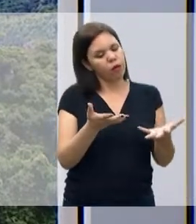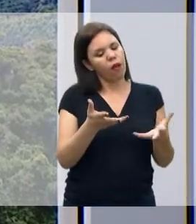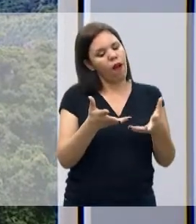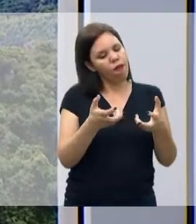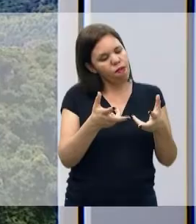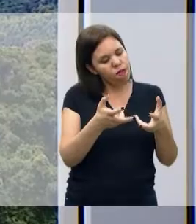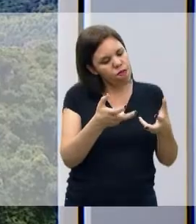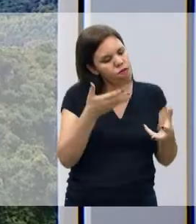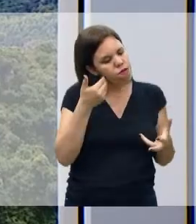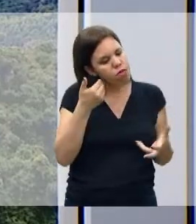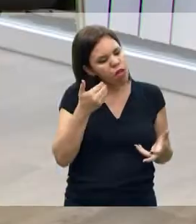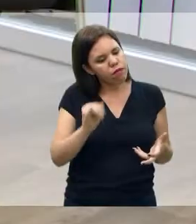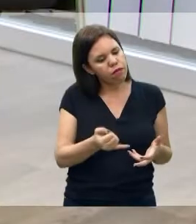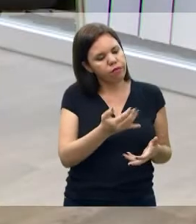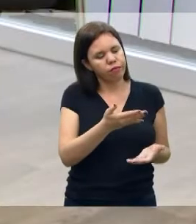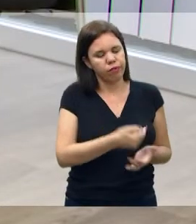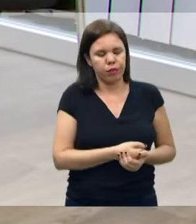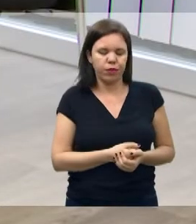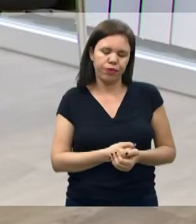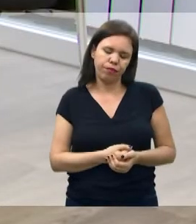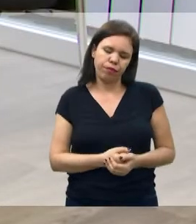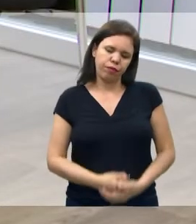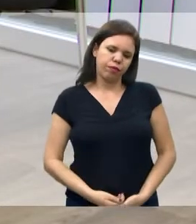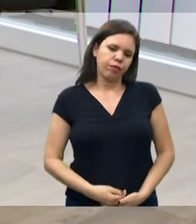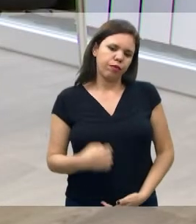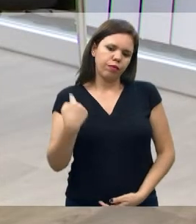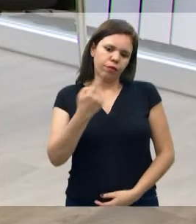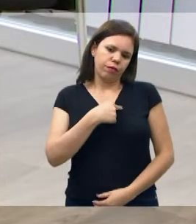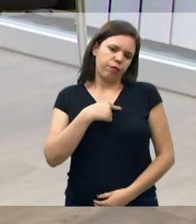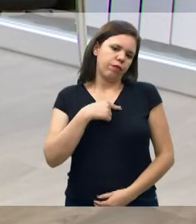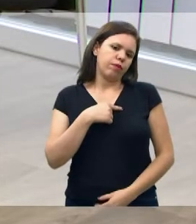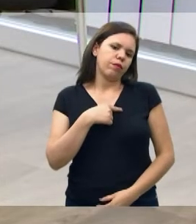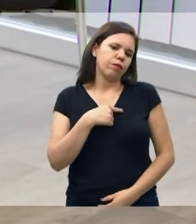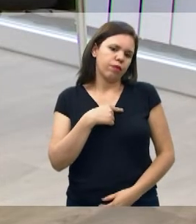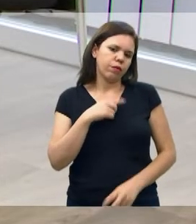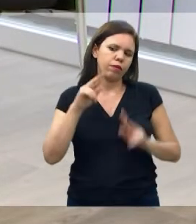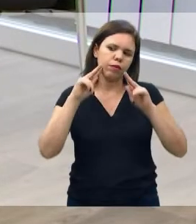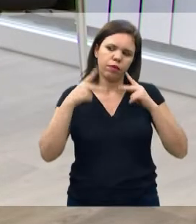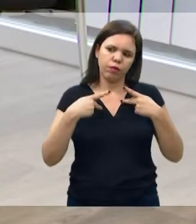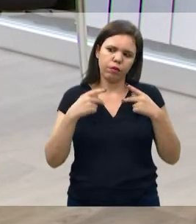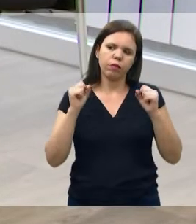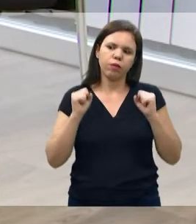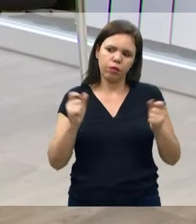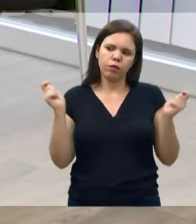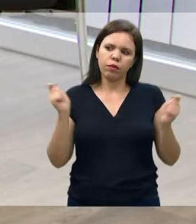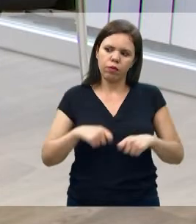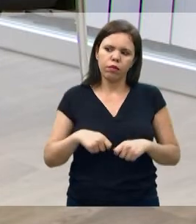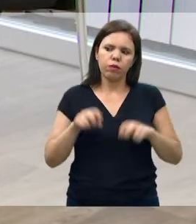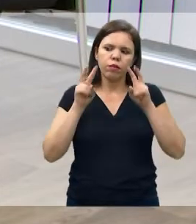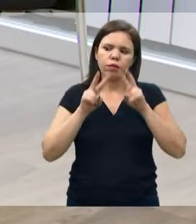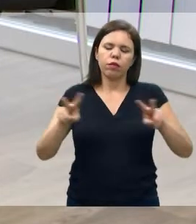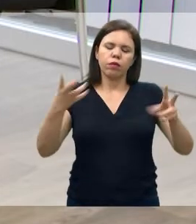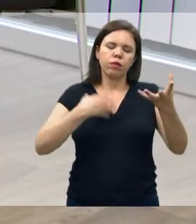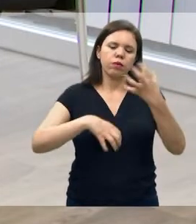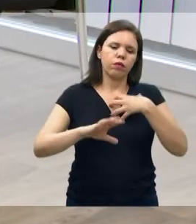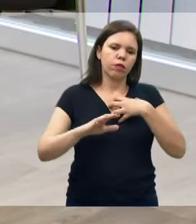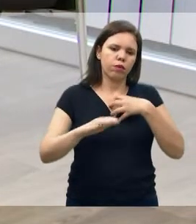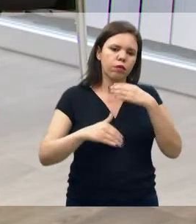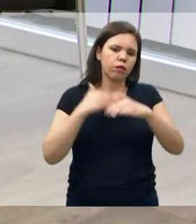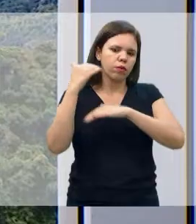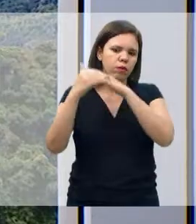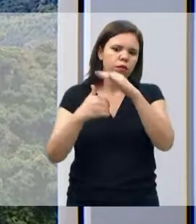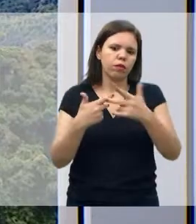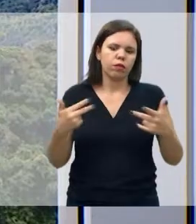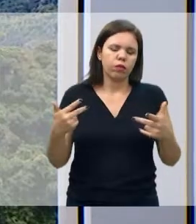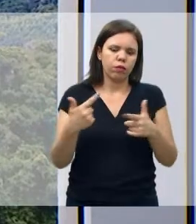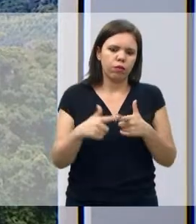questão financeira, né? Então, que a gente, né, ser humano, a gente seja capaz de olhar para além